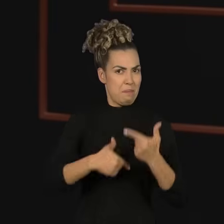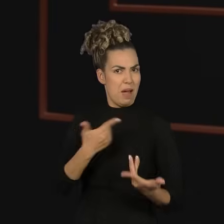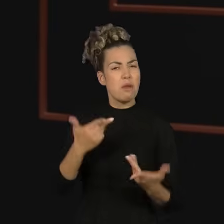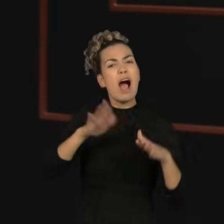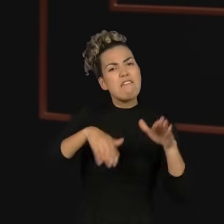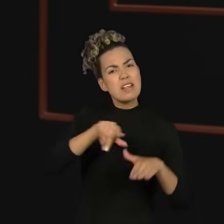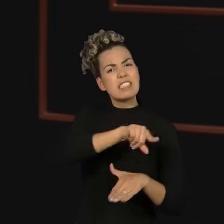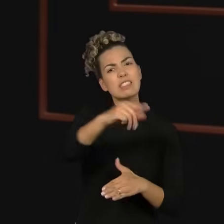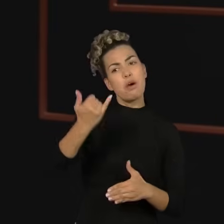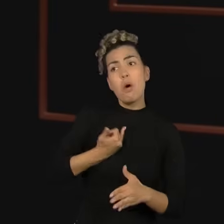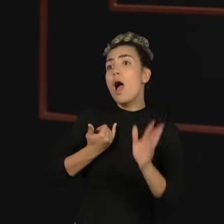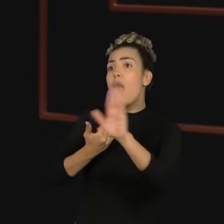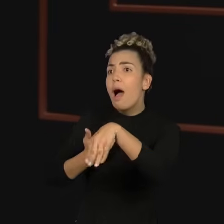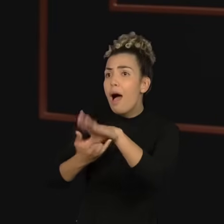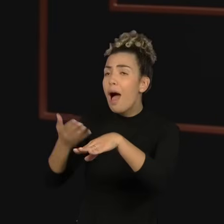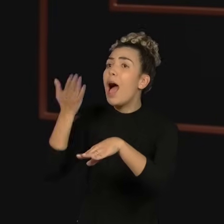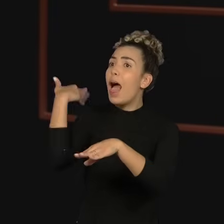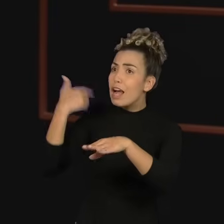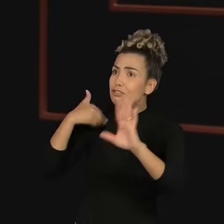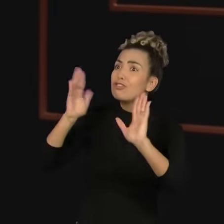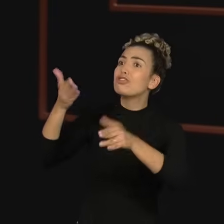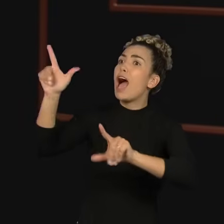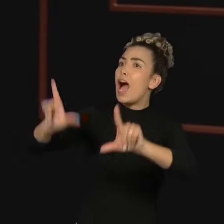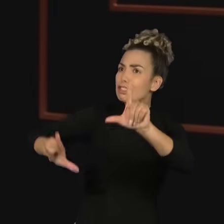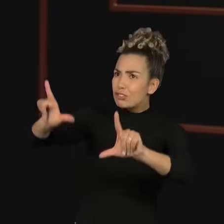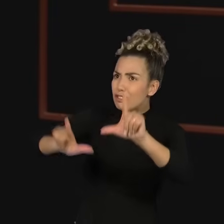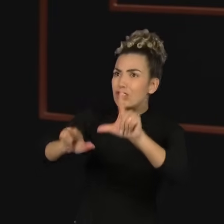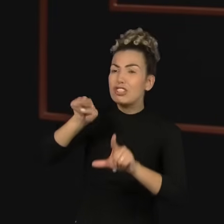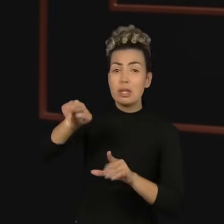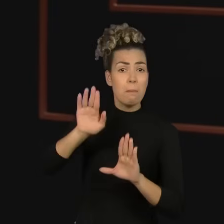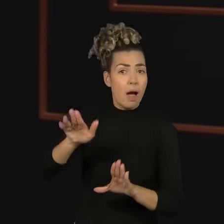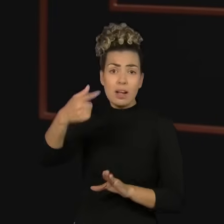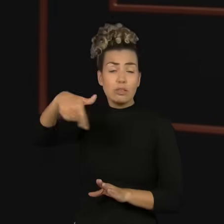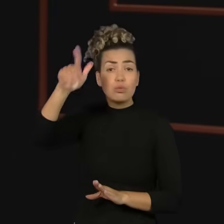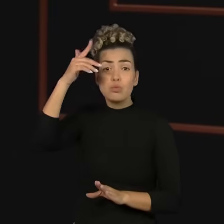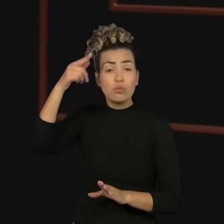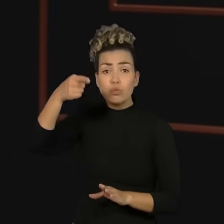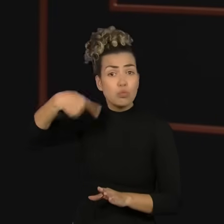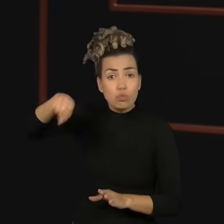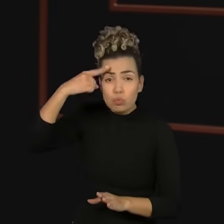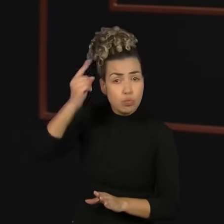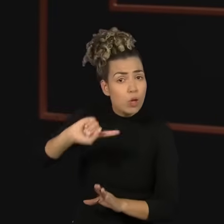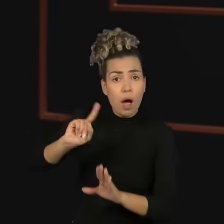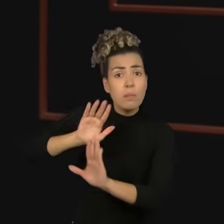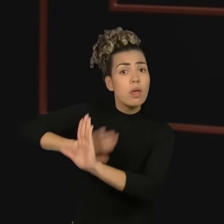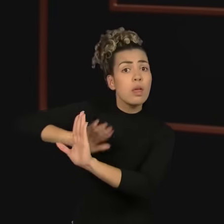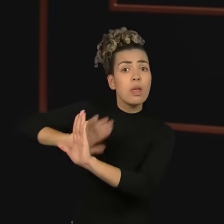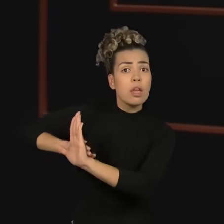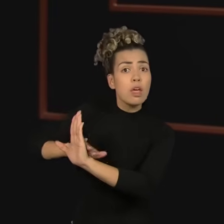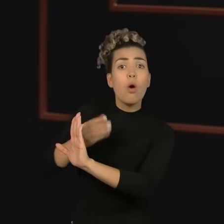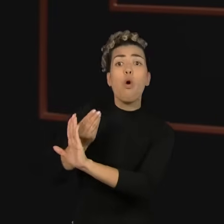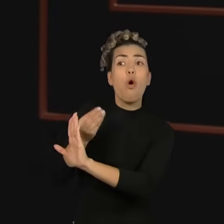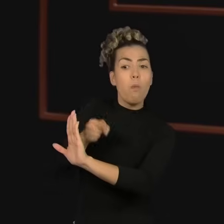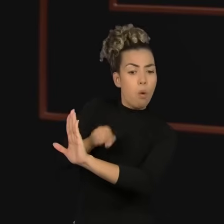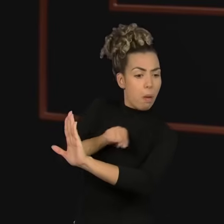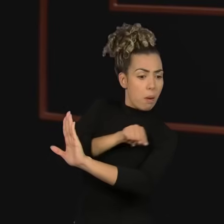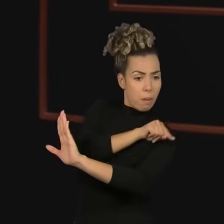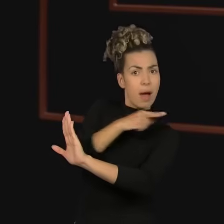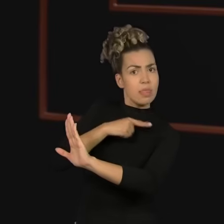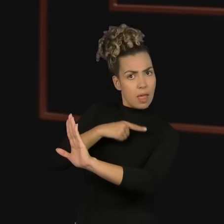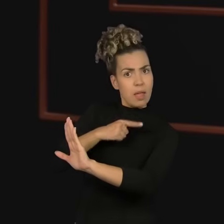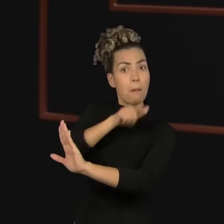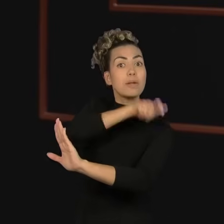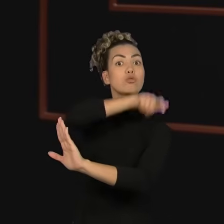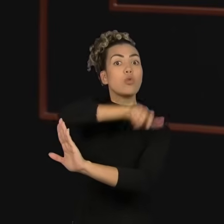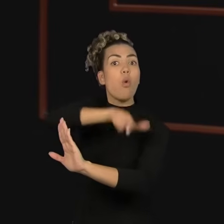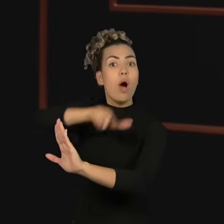o seu programa, mas as pessoas não têm ideia assim, de quanta gente participou. E uma coisa sensacional desse livro